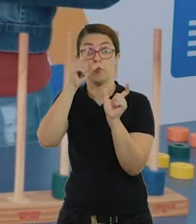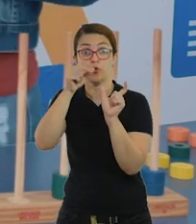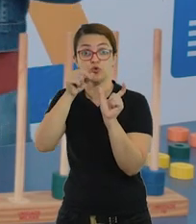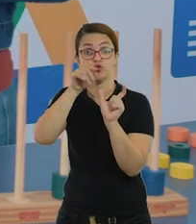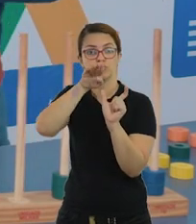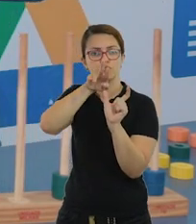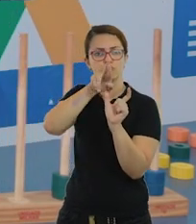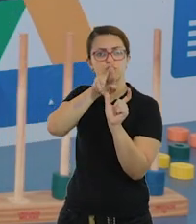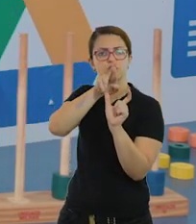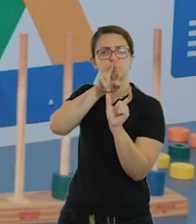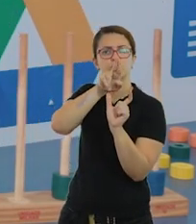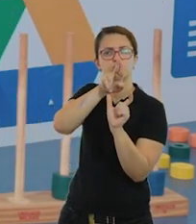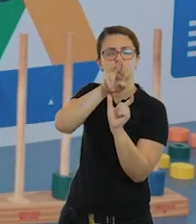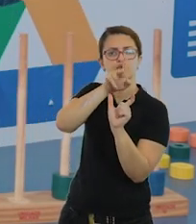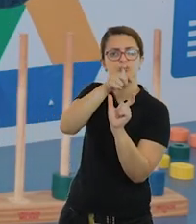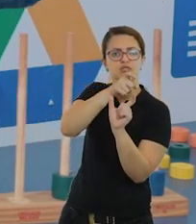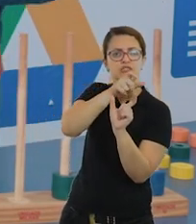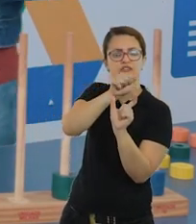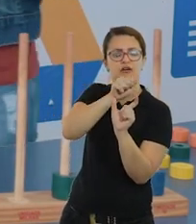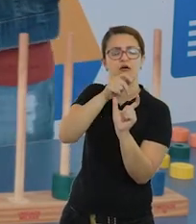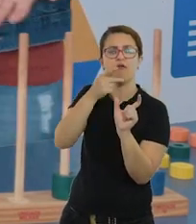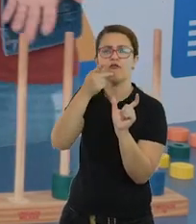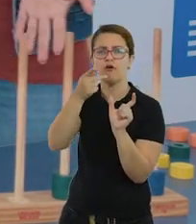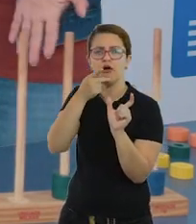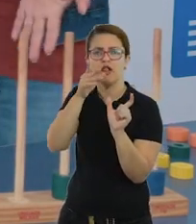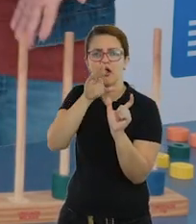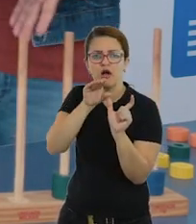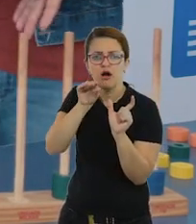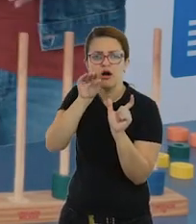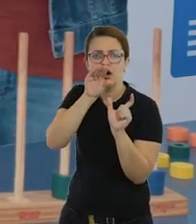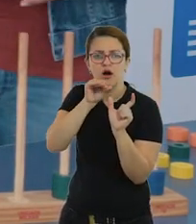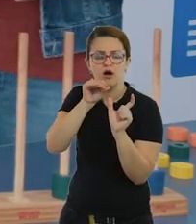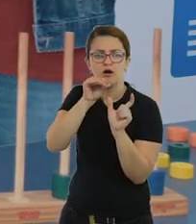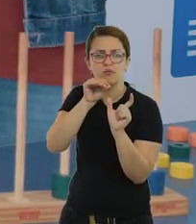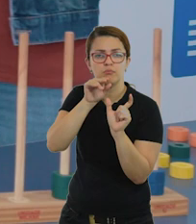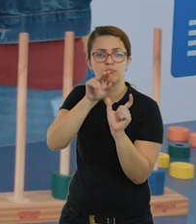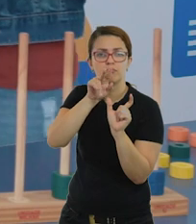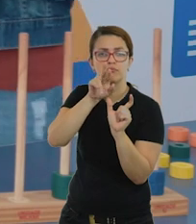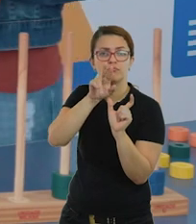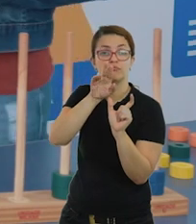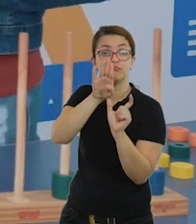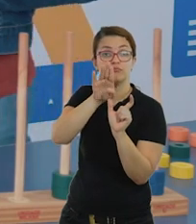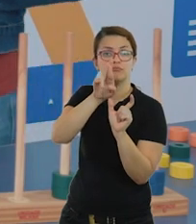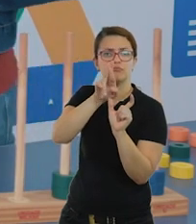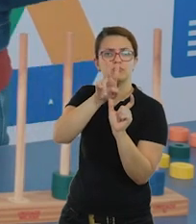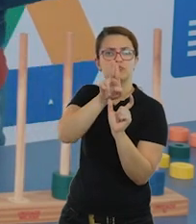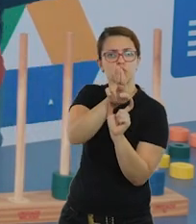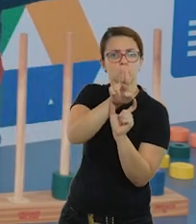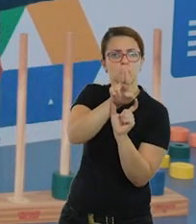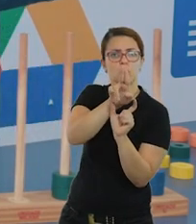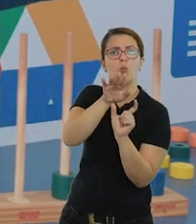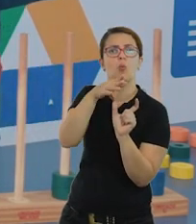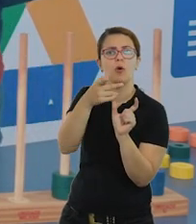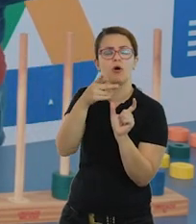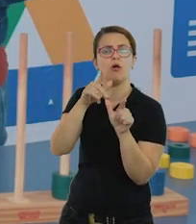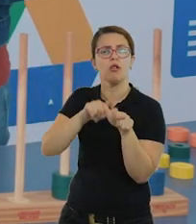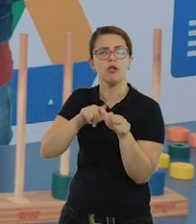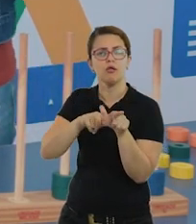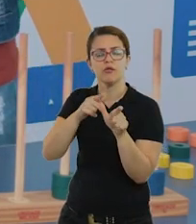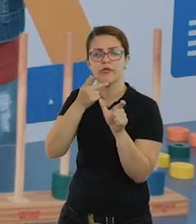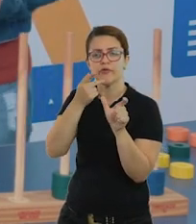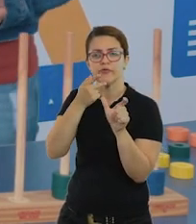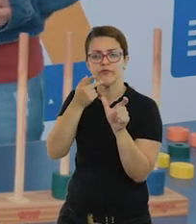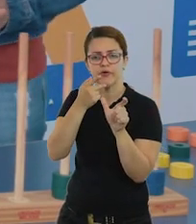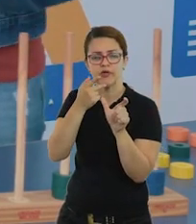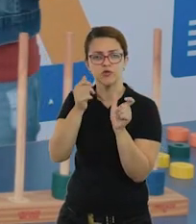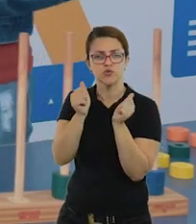que é bruxa. Então, quando eu pronuncio a palavra bruxa, eu falo bru. Quando eu falo bru, quais letrinhas eu estou falando?